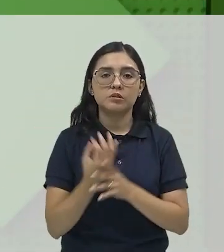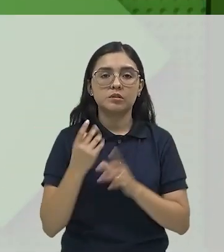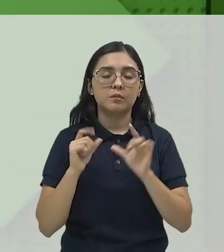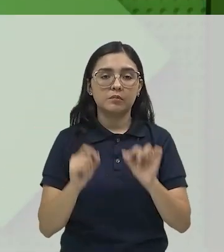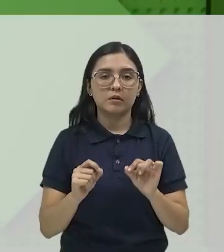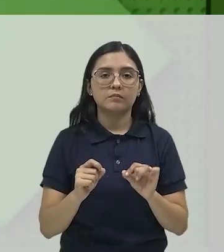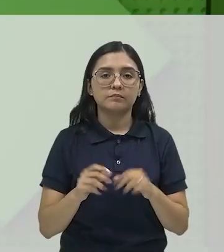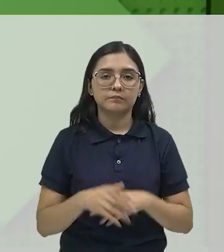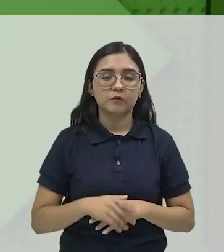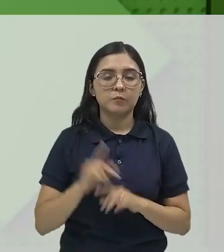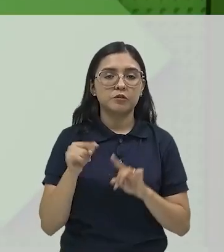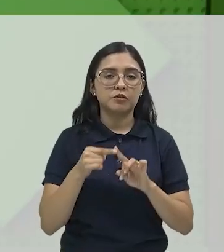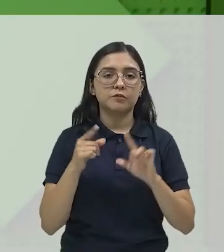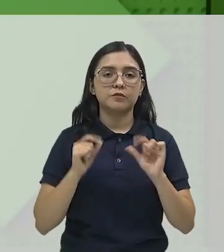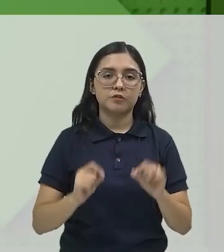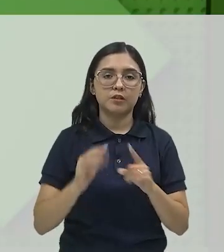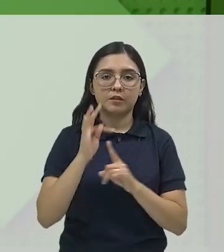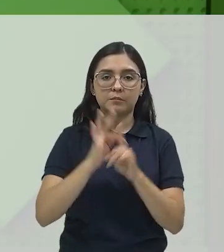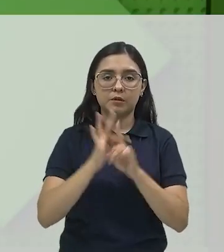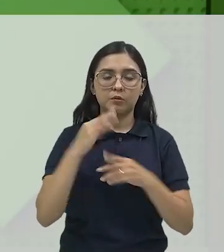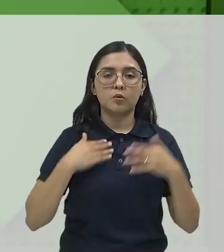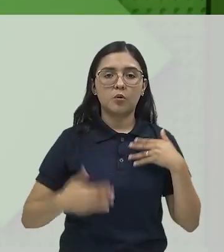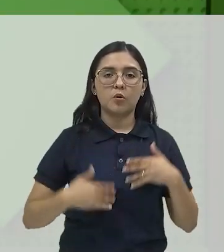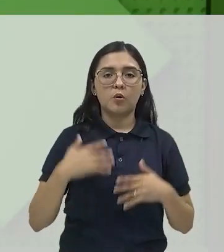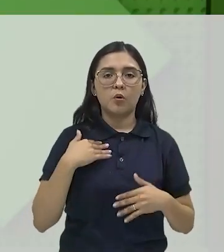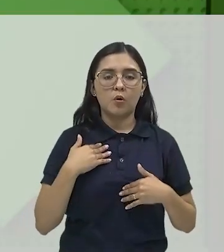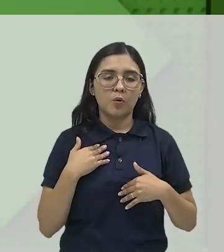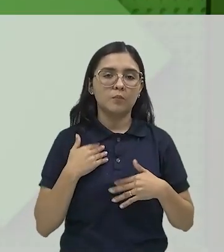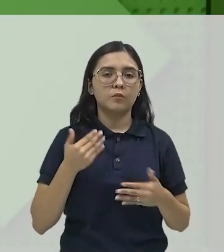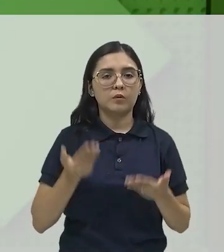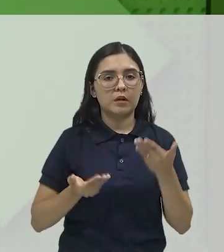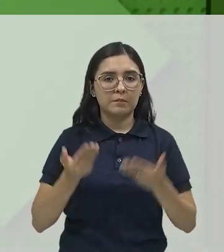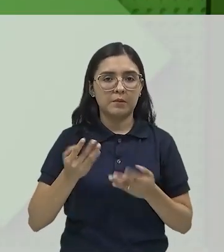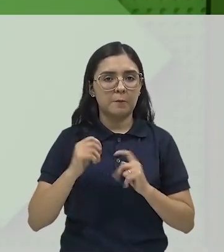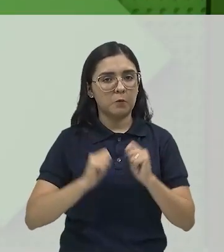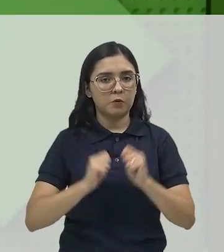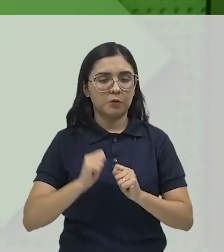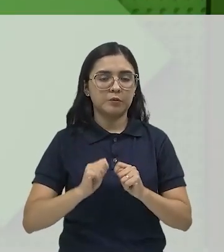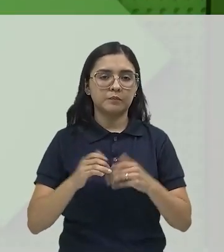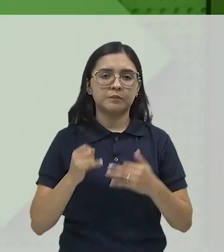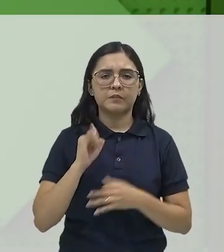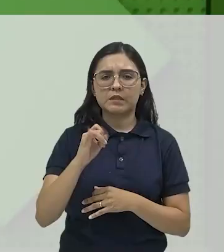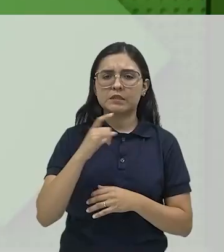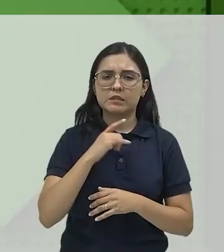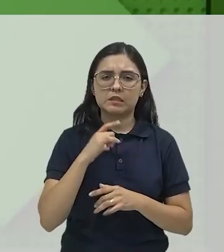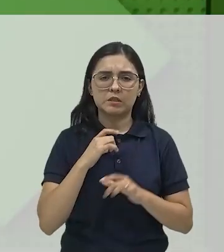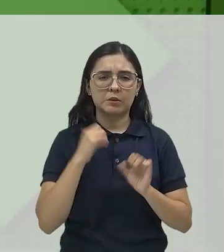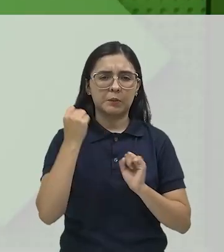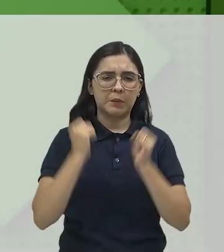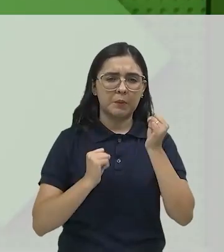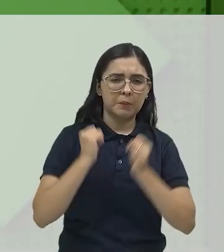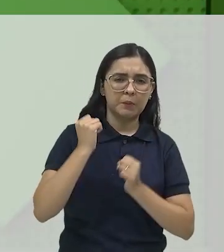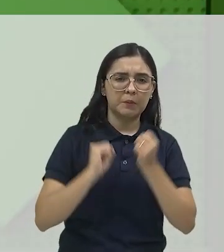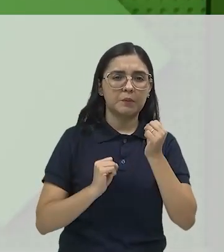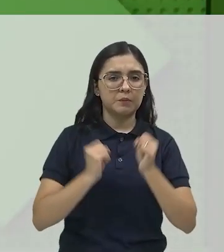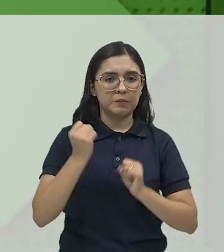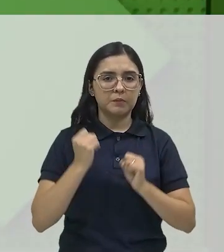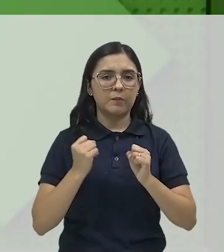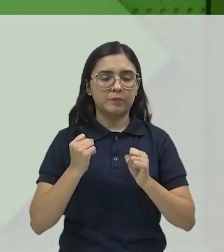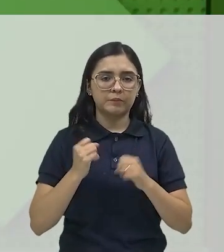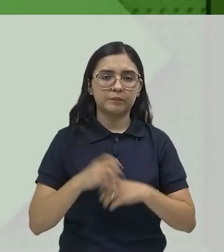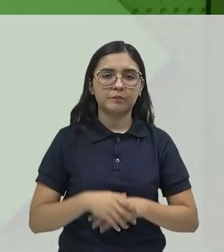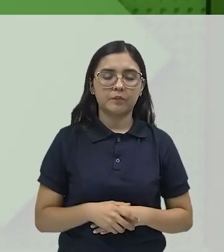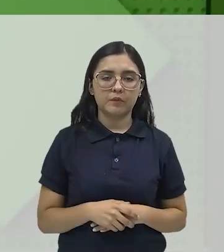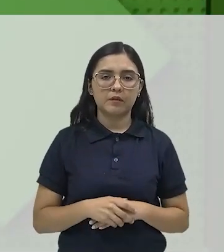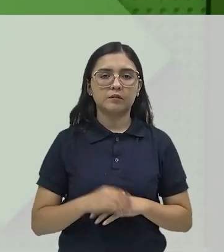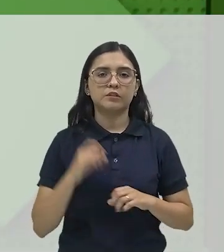a temperatura do nosso corpo, certo? Então, se a gente está fazendo uma atividade muito intensa, uma atividade física